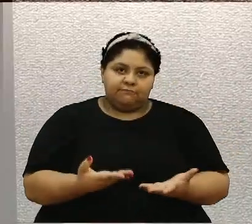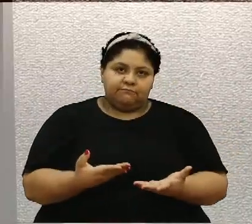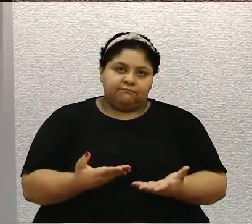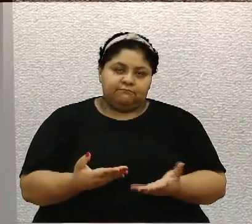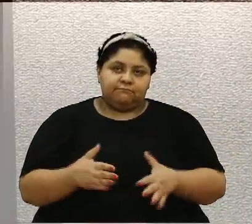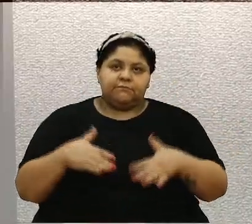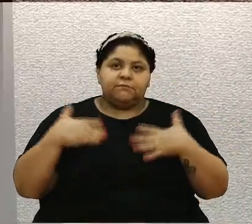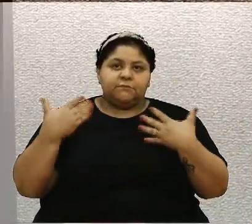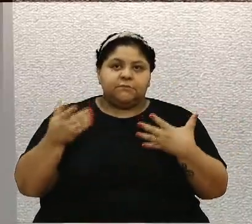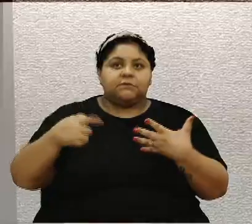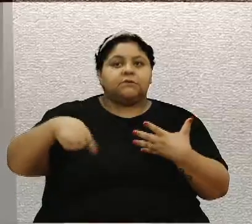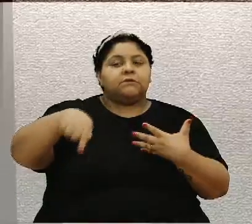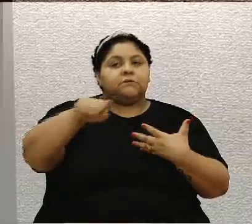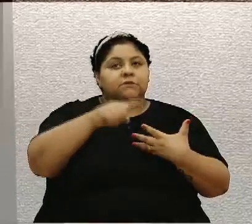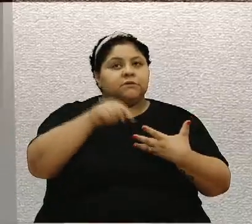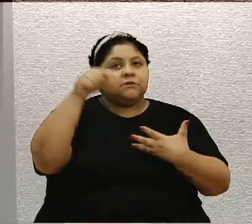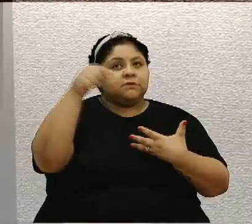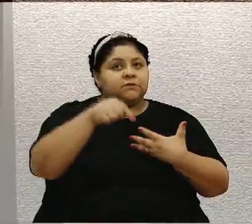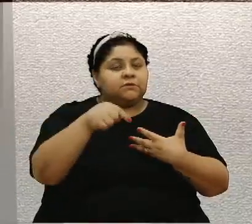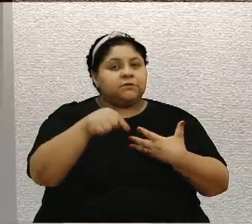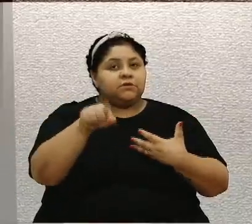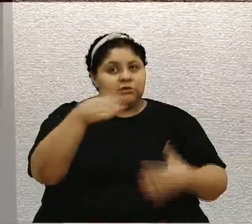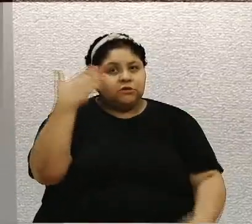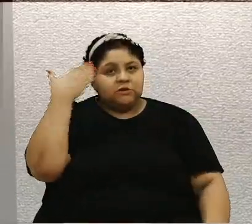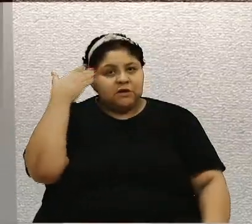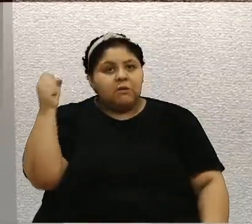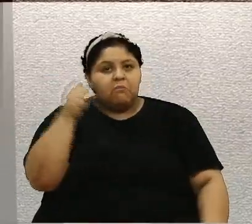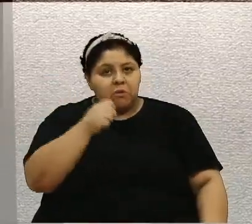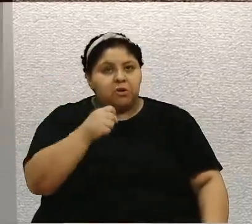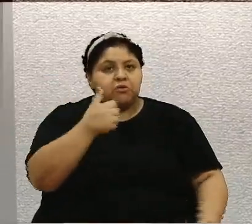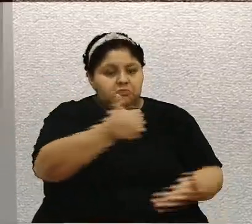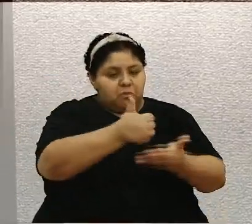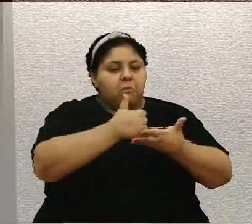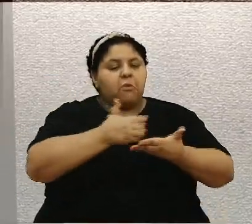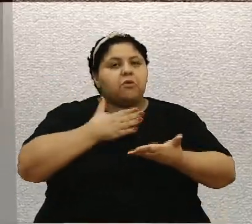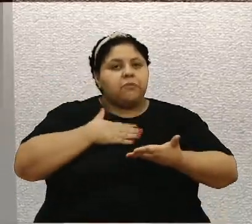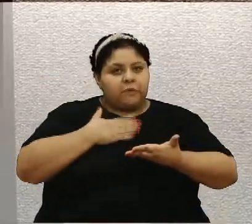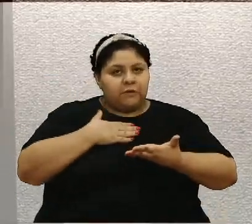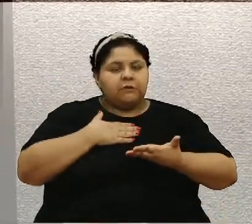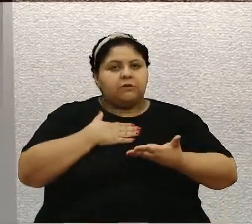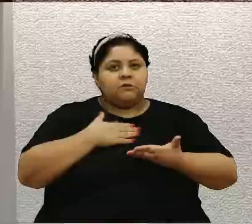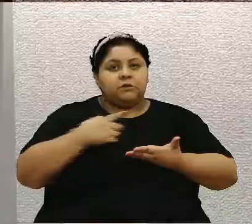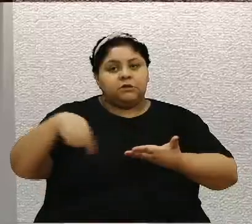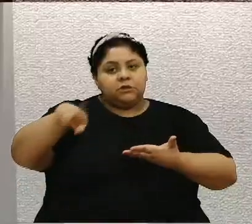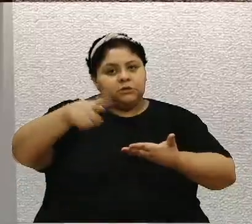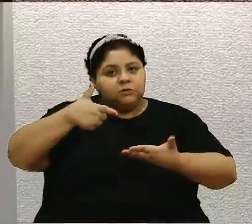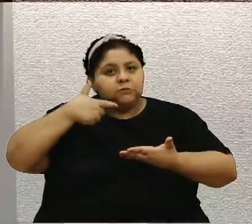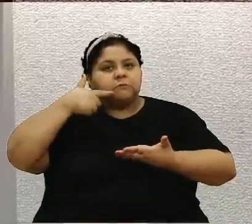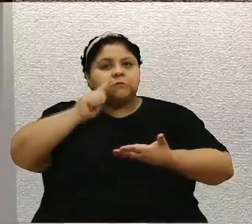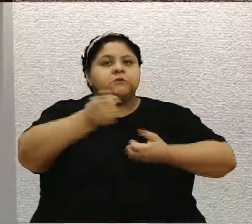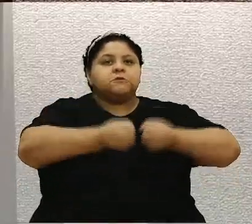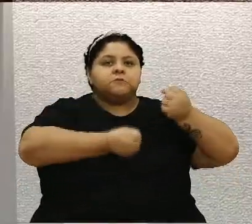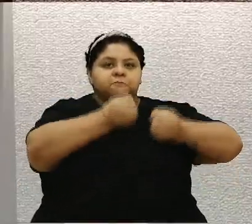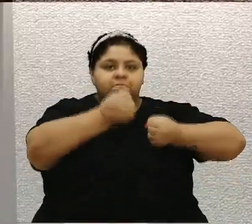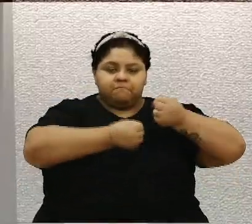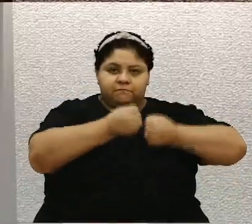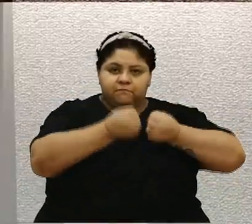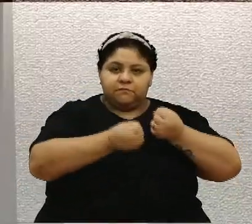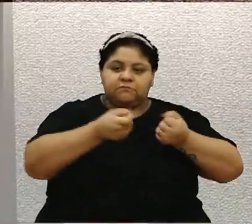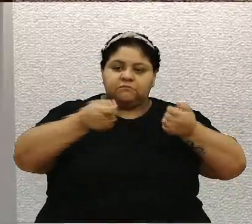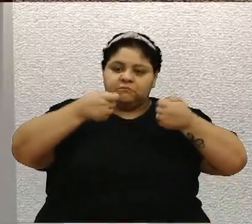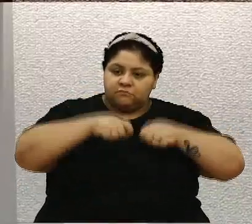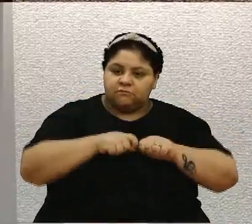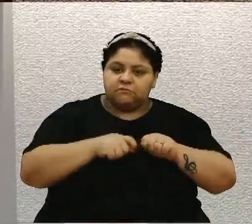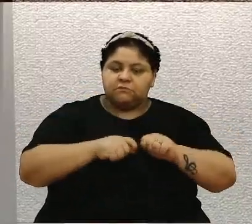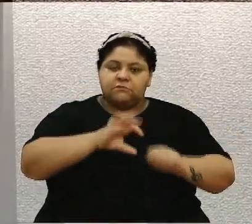Então, assim, ó, a gente está aqui, e o senhor sabe que pode contar comigo sempre, né, para que a gente consiga essas viaturas, essas necessidades